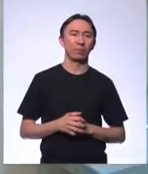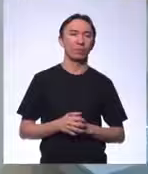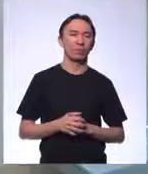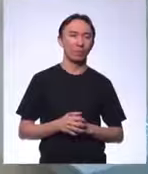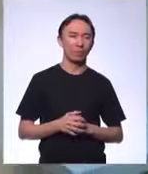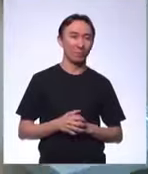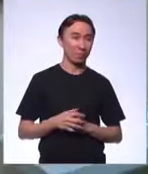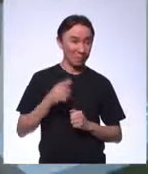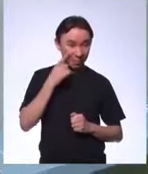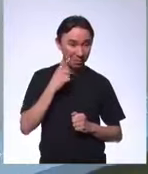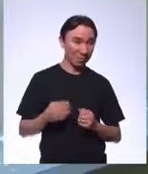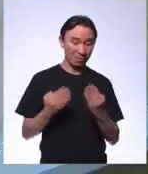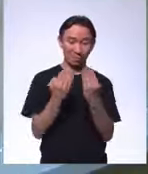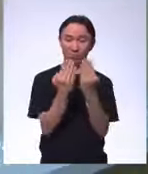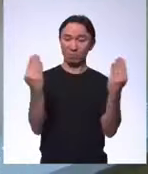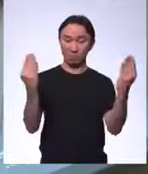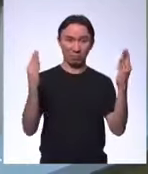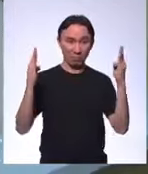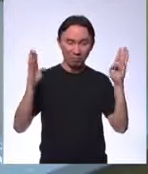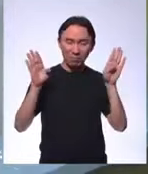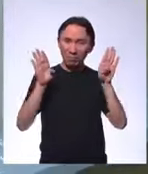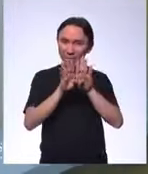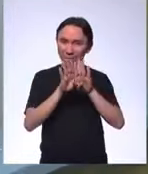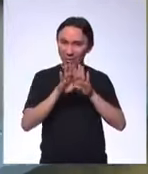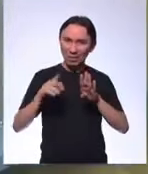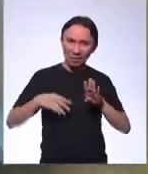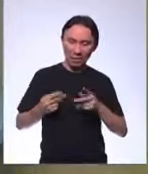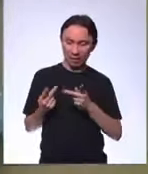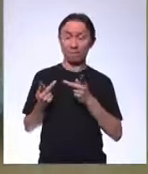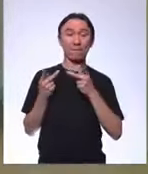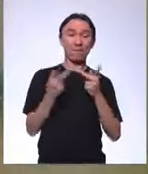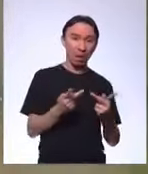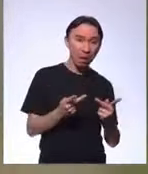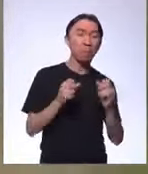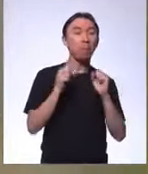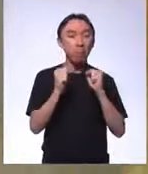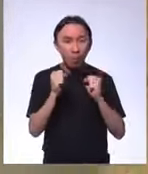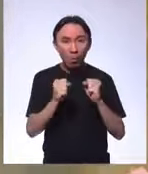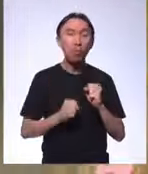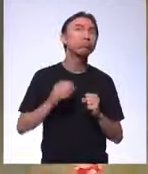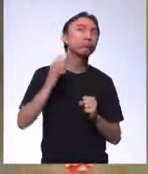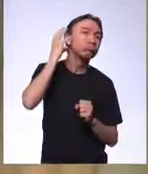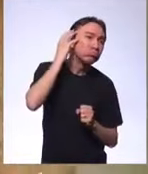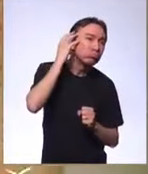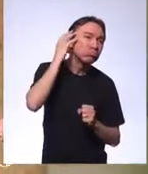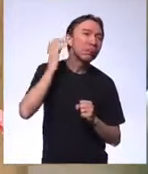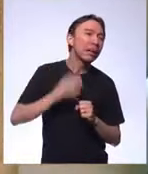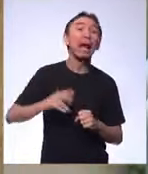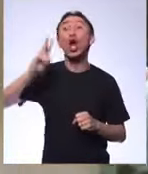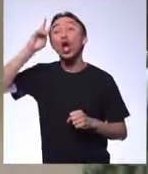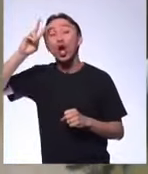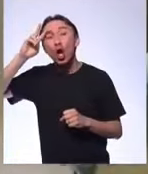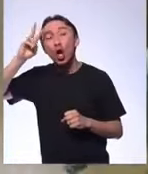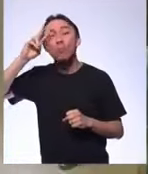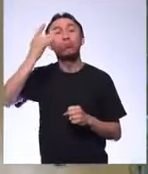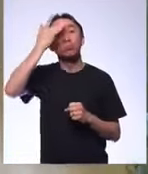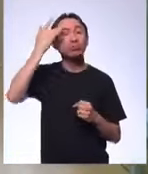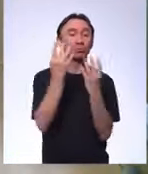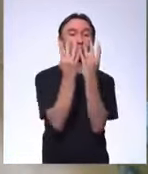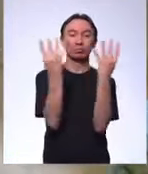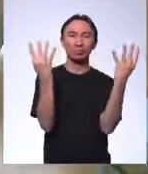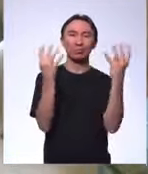Nesta cela, os visitantes podem escutar relatos de presos políticos que passaram aqui pelas celas do